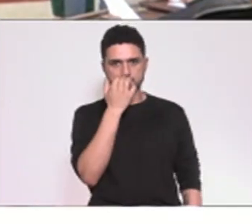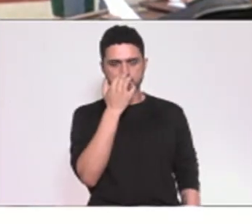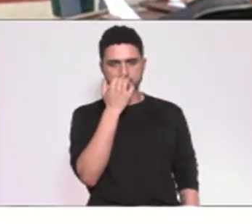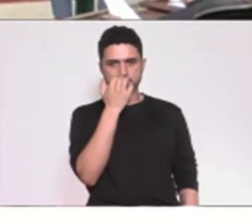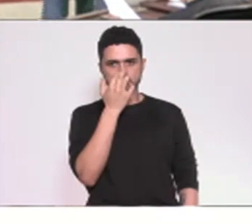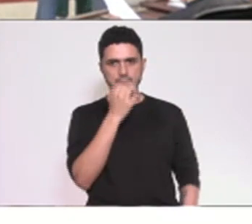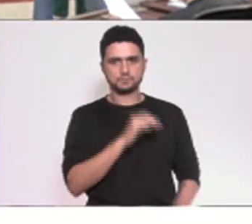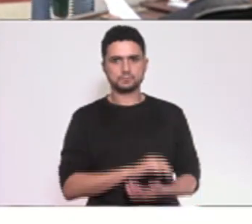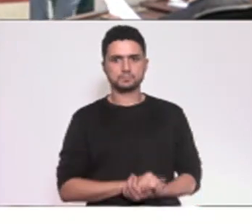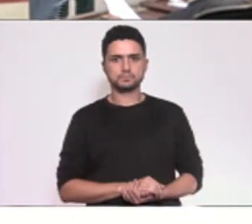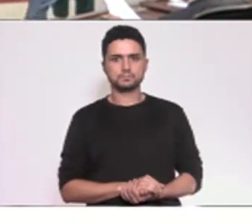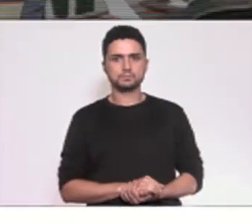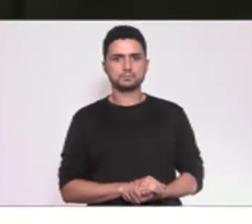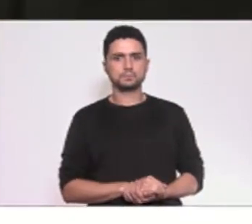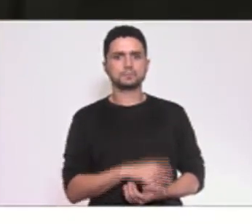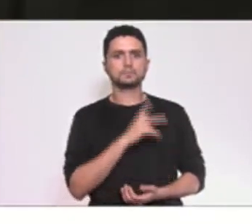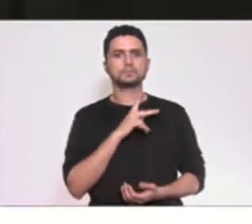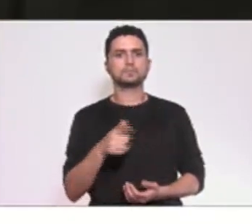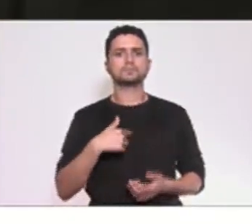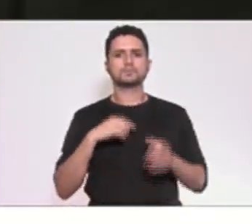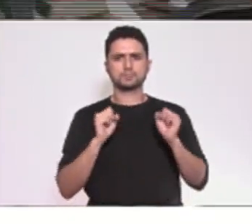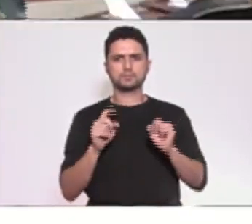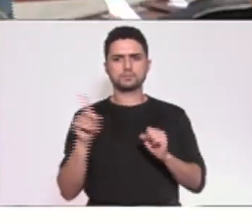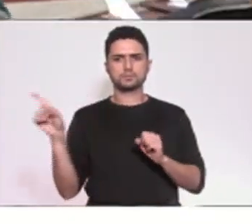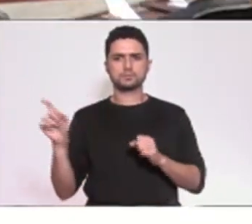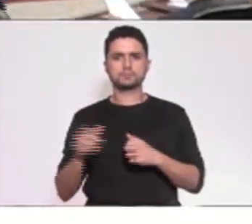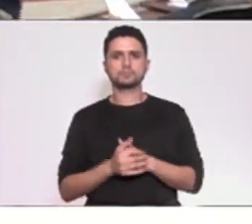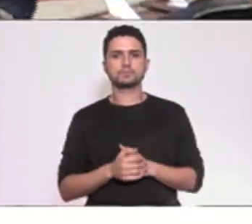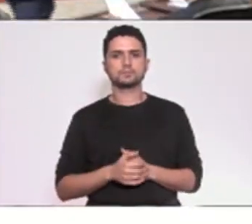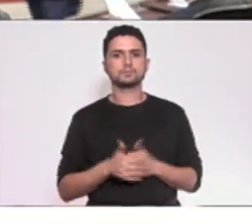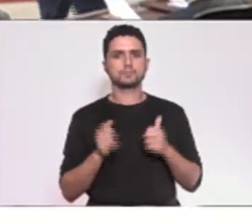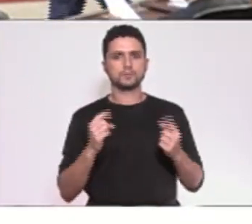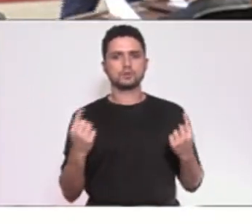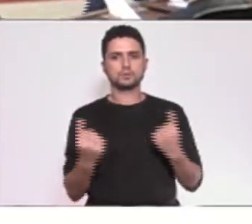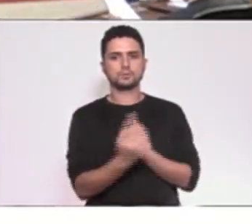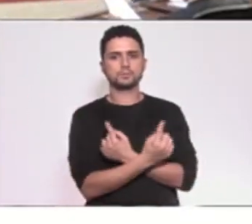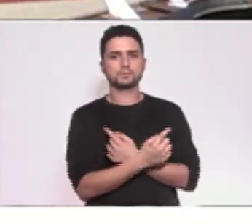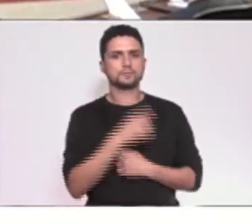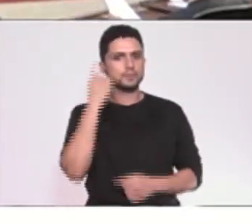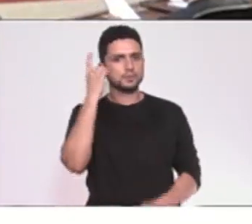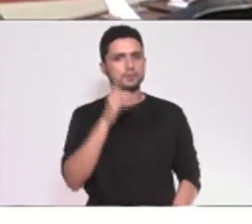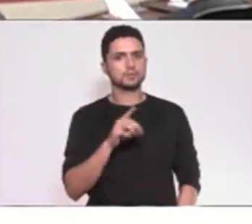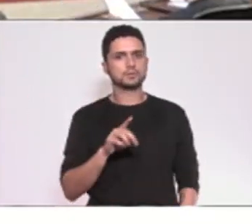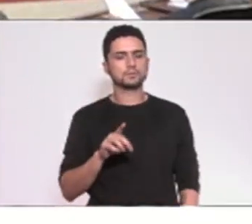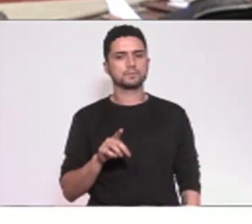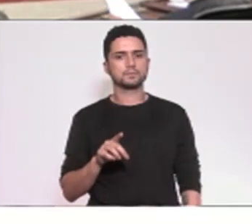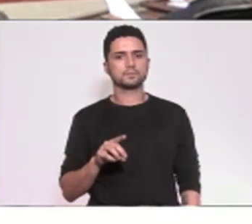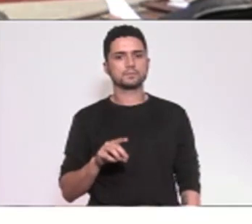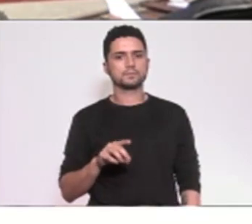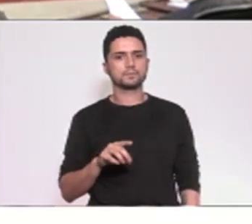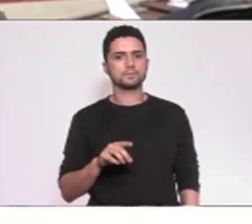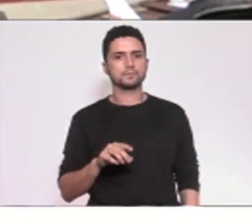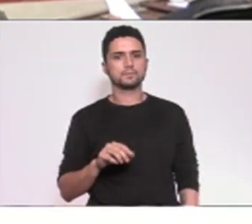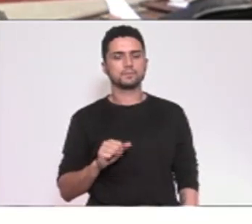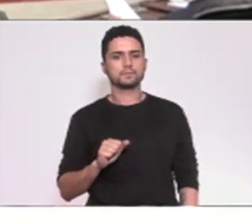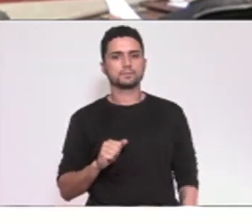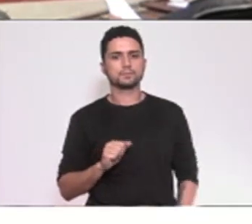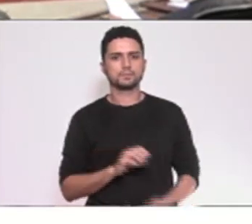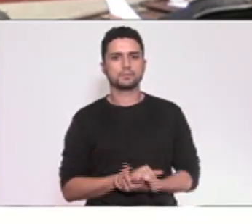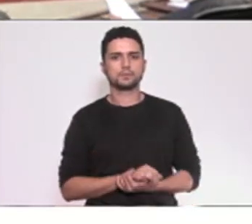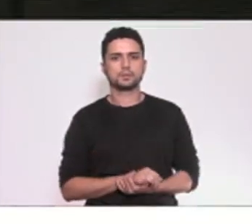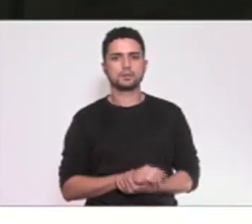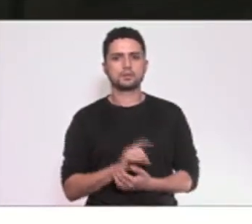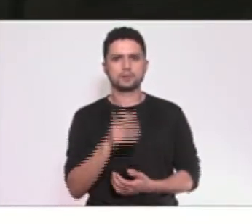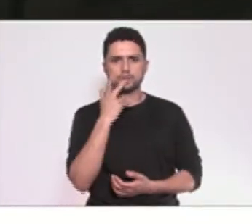Presidente, peço autorização para... Perfeito, concedido. Deputado Bagueira, você levará o uso da palavra? Presidente, só para fazer breve